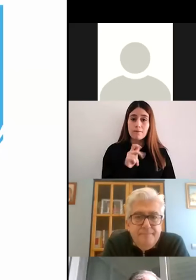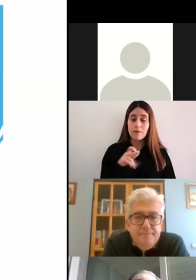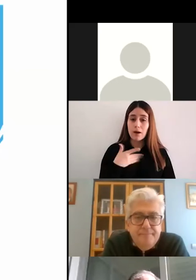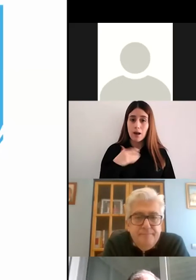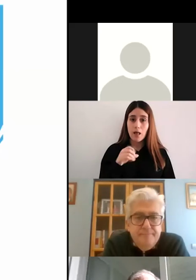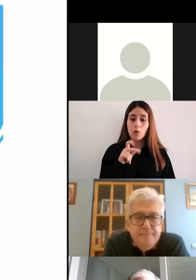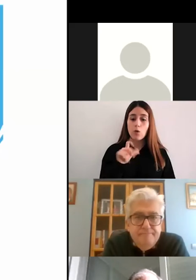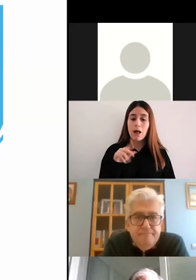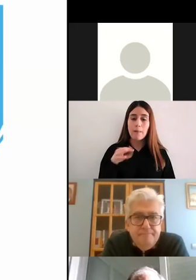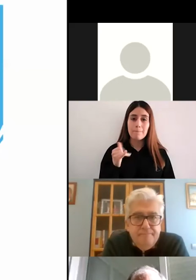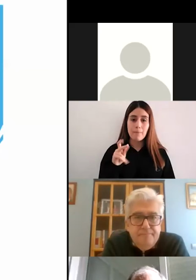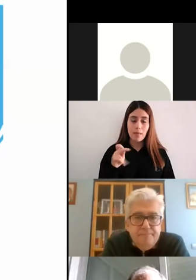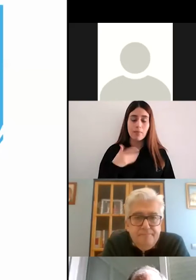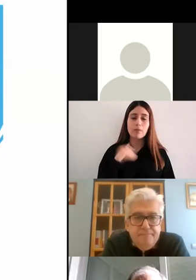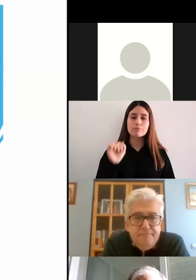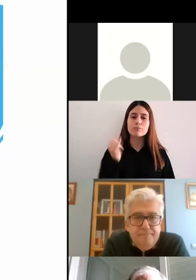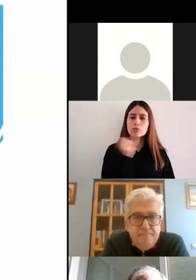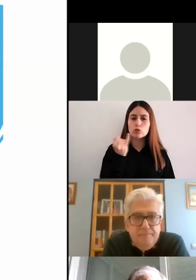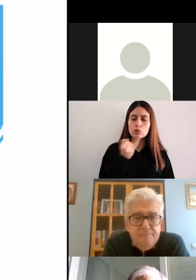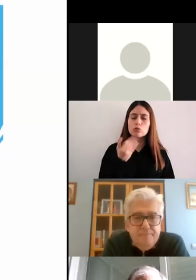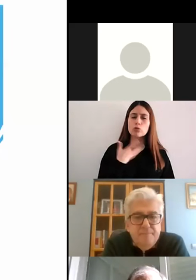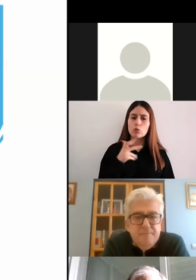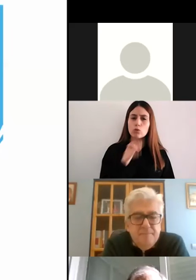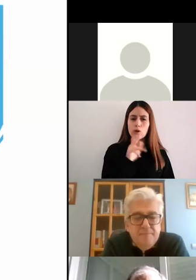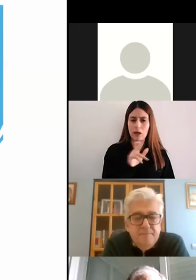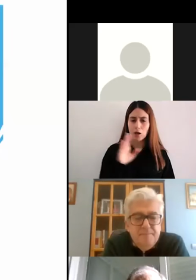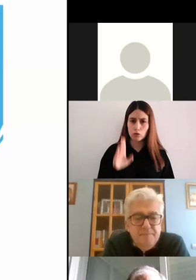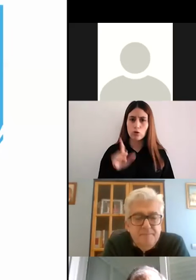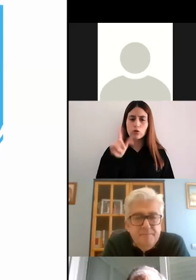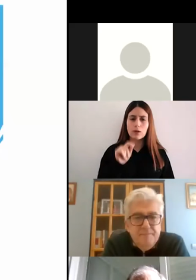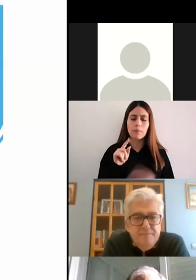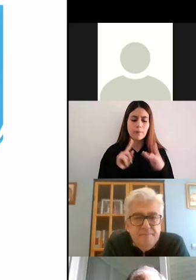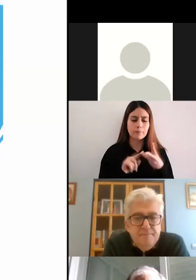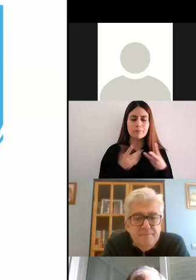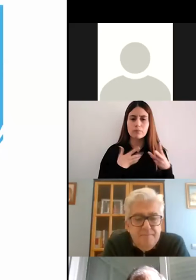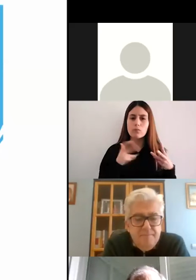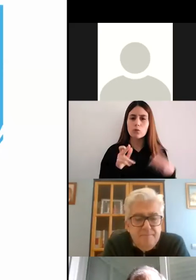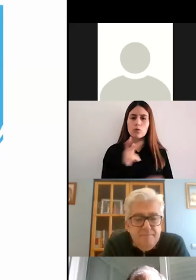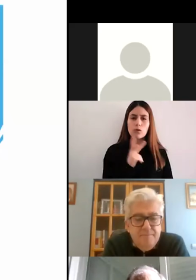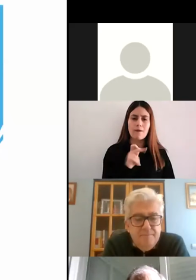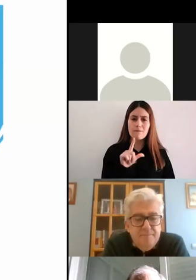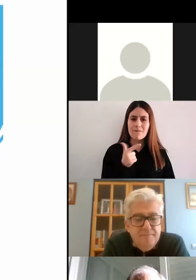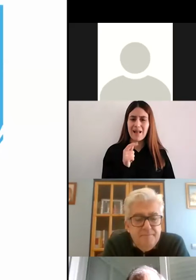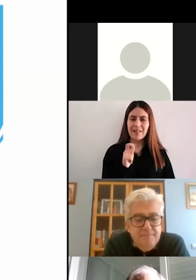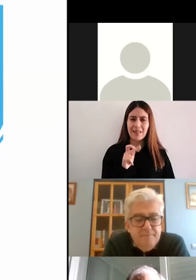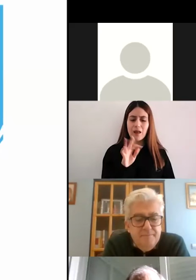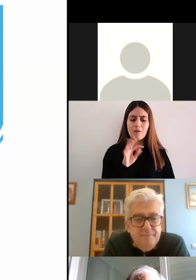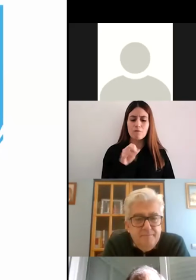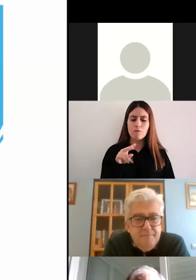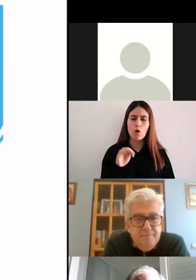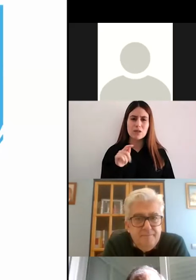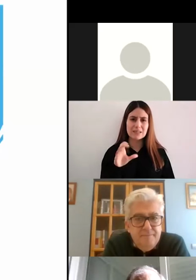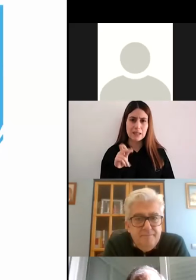Jorge, do Dr. Walter Fonseca, por parte da DGS e da Estratégia Integrada para as Doenças Raras, e do Dr.